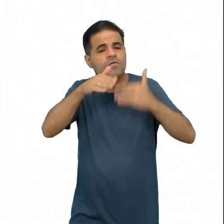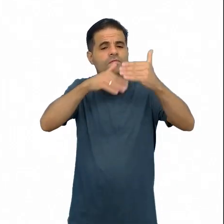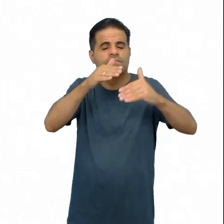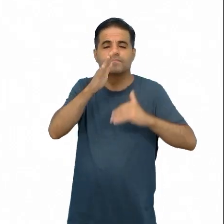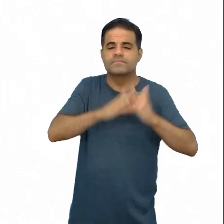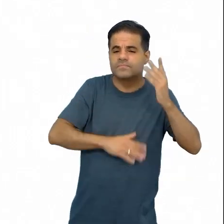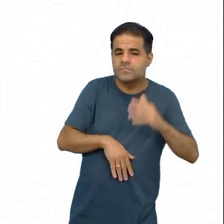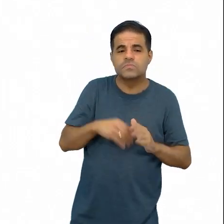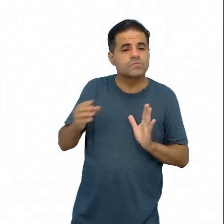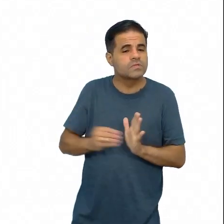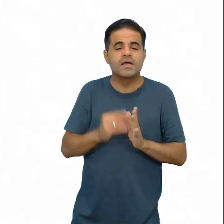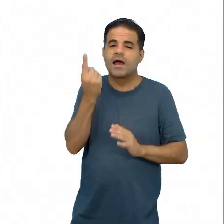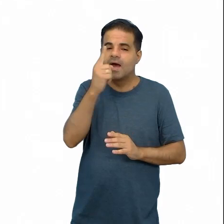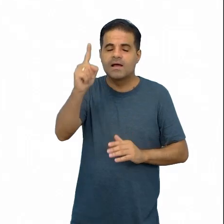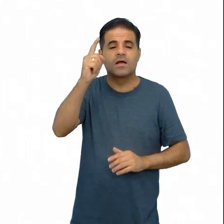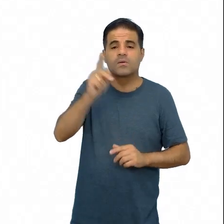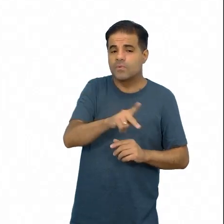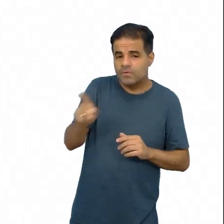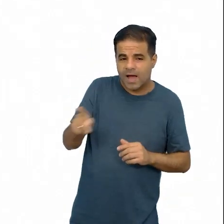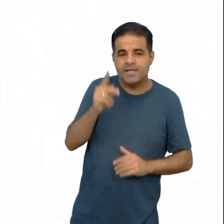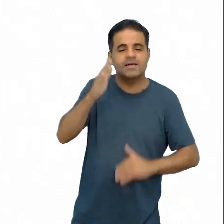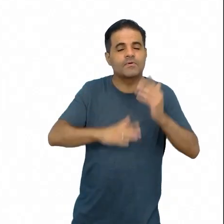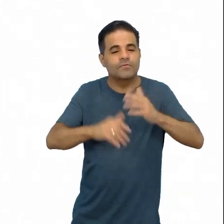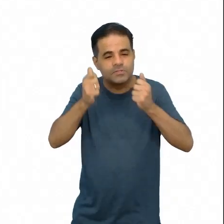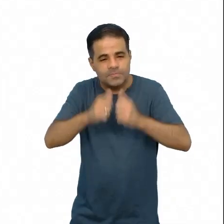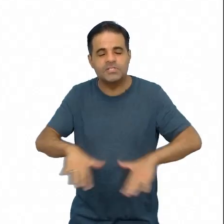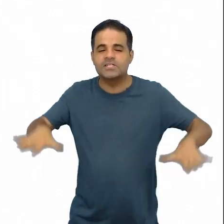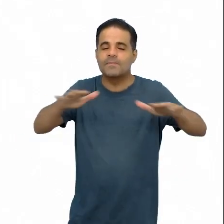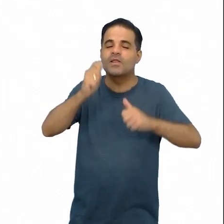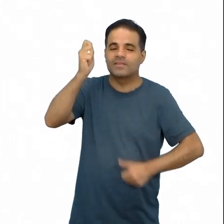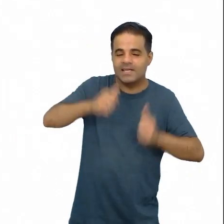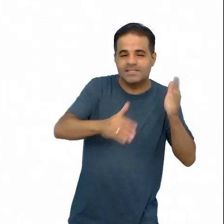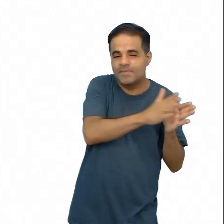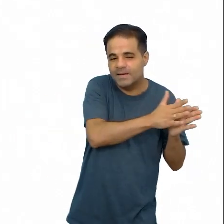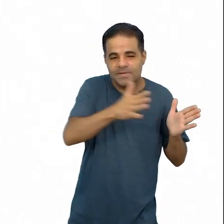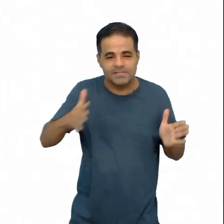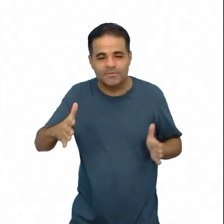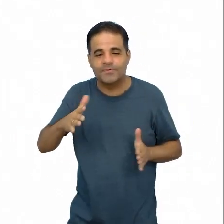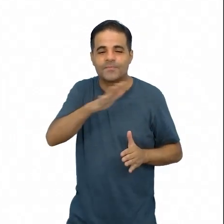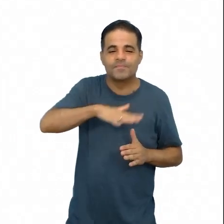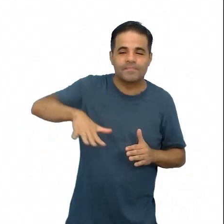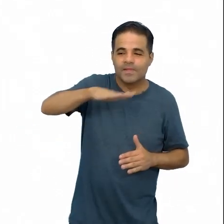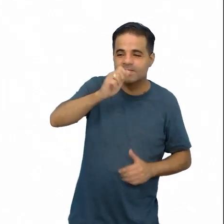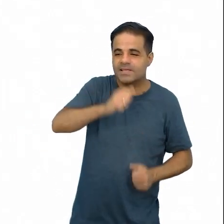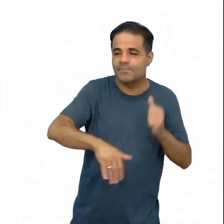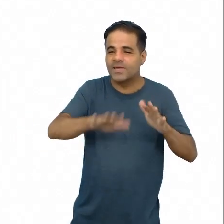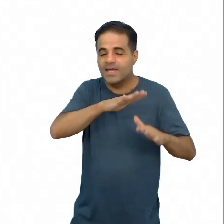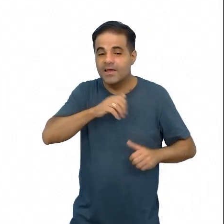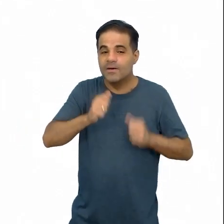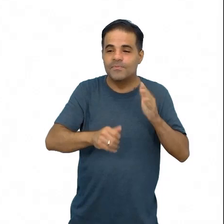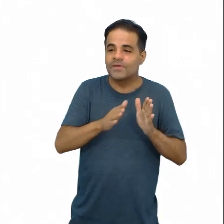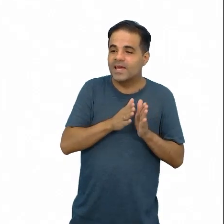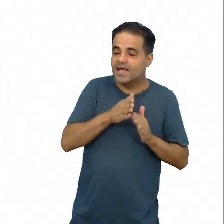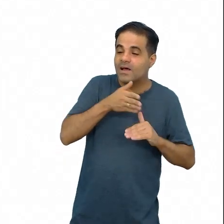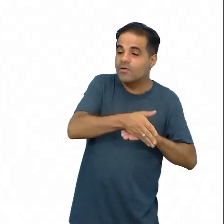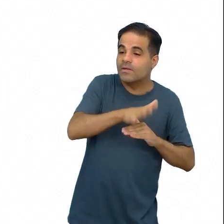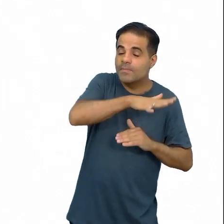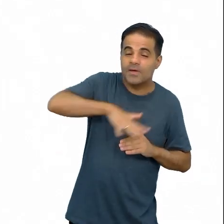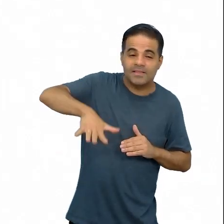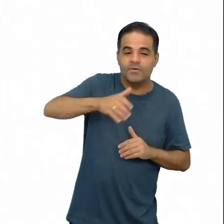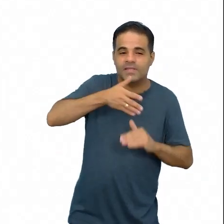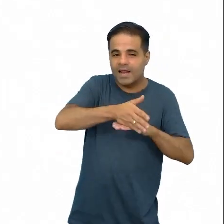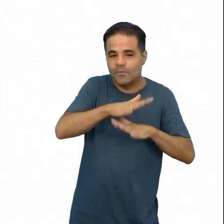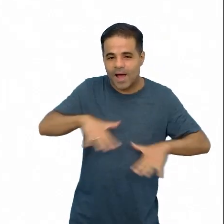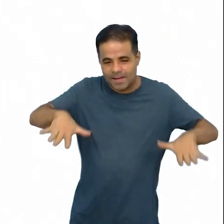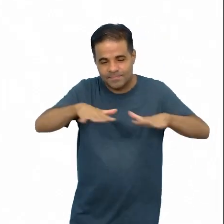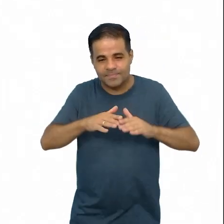desenvolvidas unicamente pelo professor. Então, antes, professor, de eu começar com o meu projeto, o meu planejamento, eu tenho que desenvolver algumas coisas.